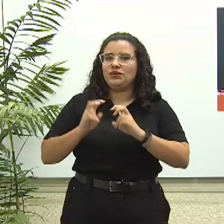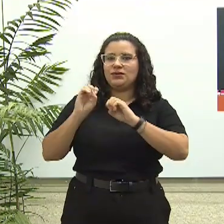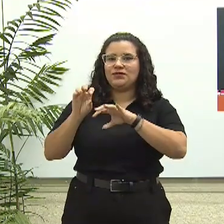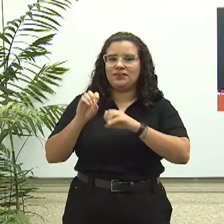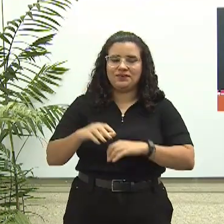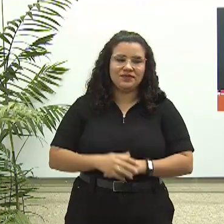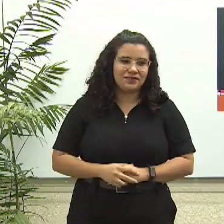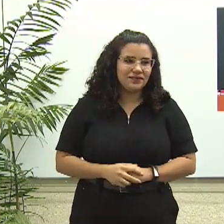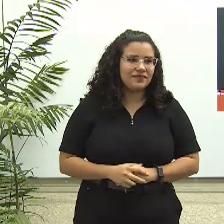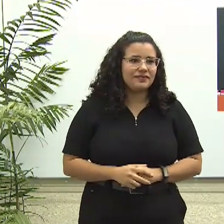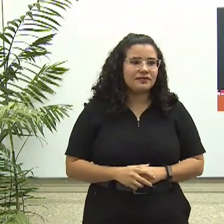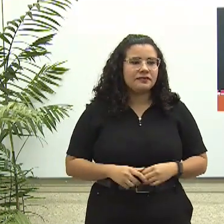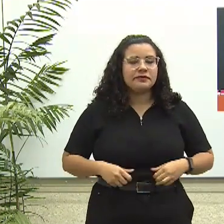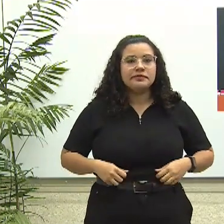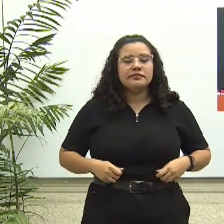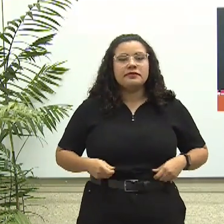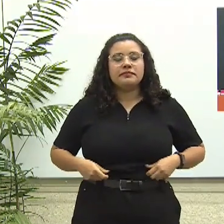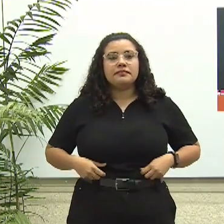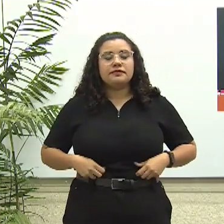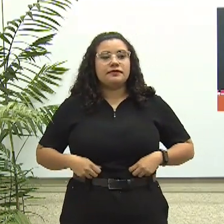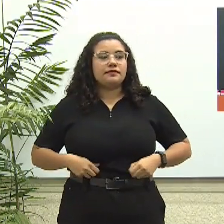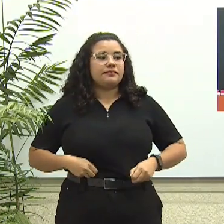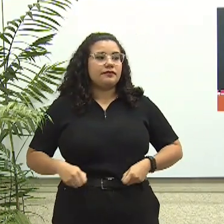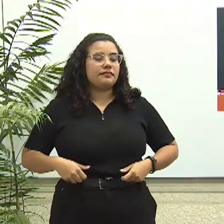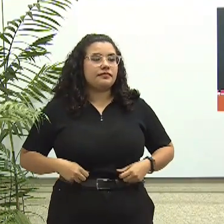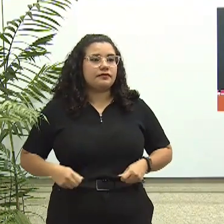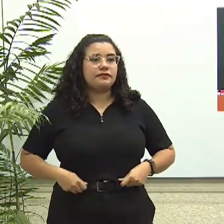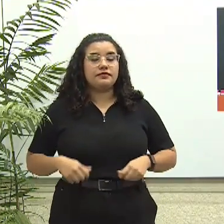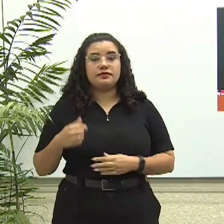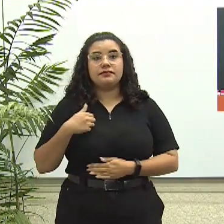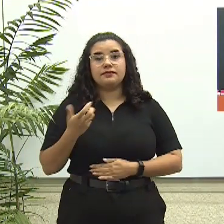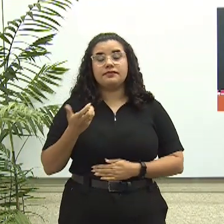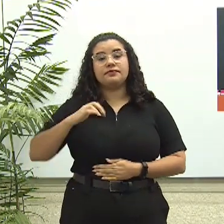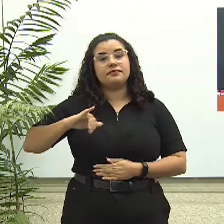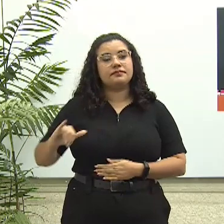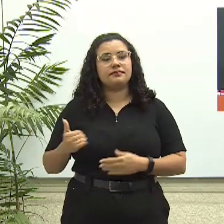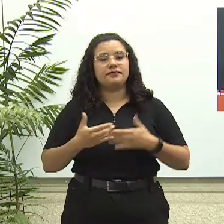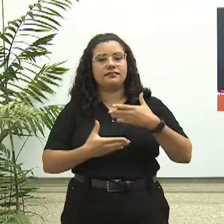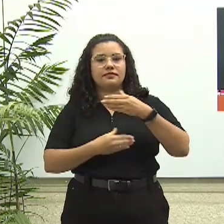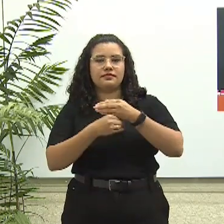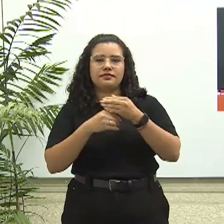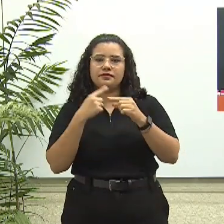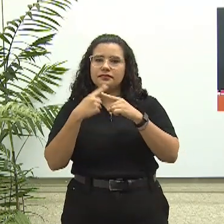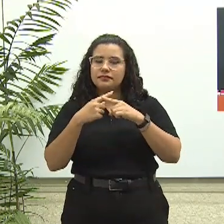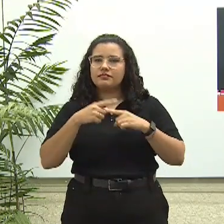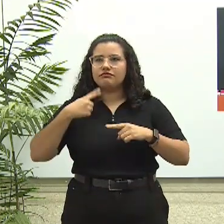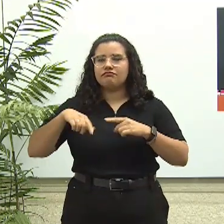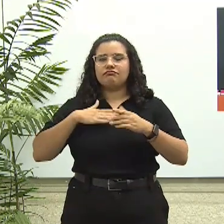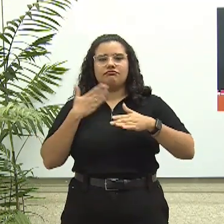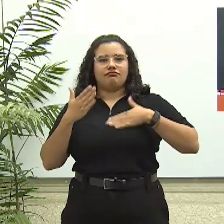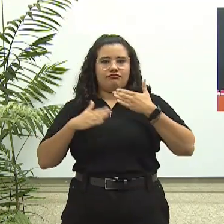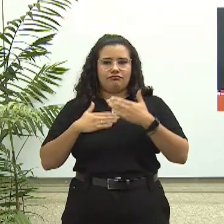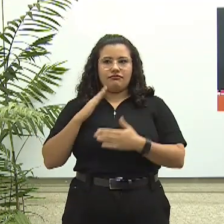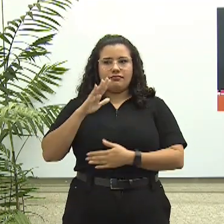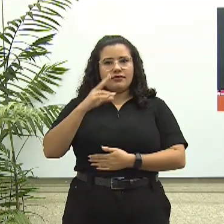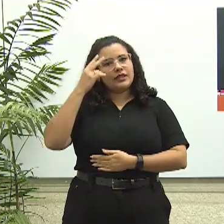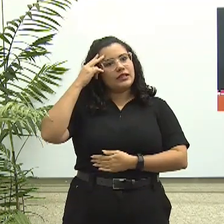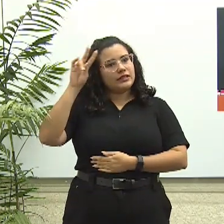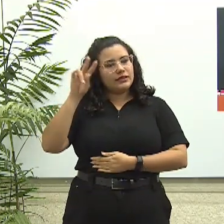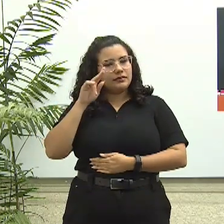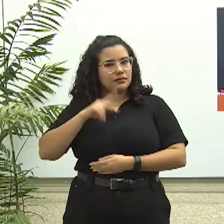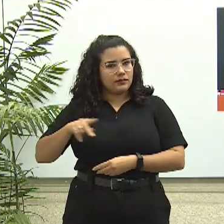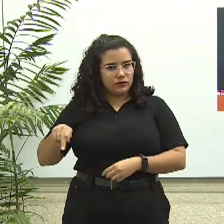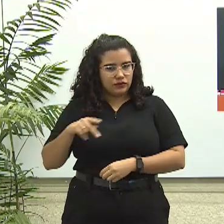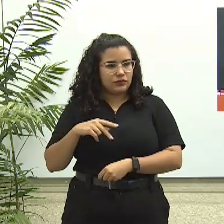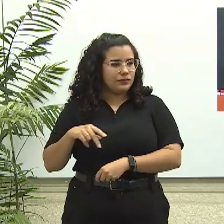eh e aí eu queria pegar um gancho que é assim e a gente tá meio Assustado mas se a gente voltar pro professor